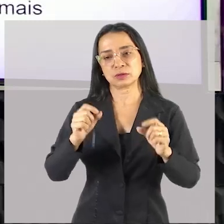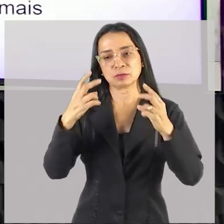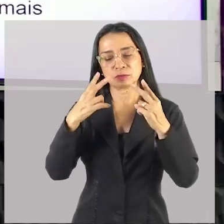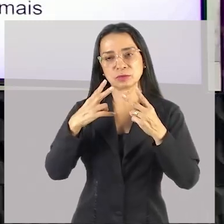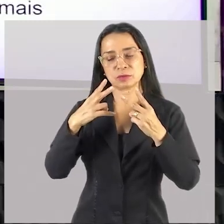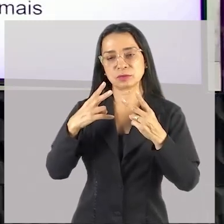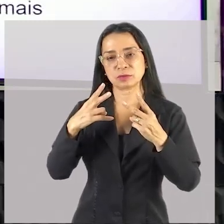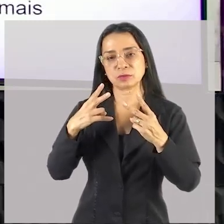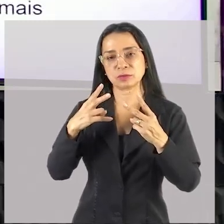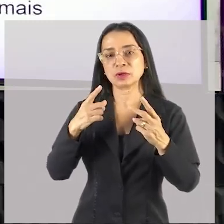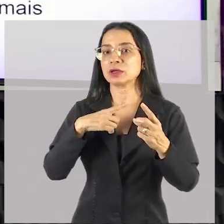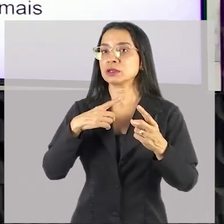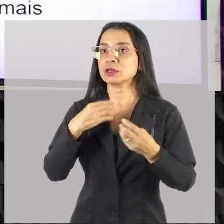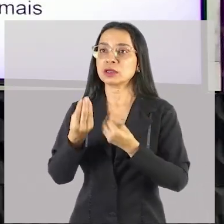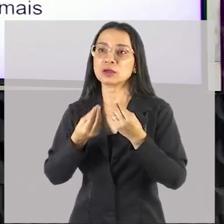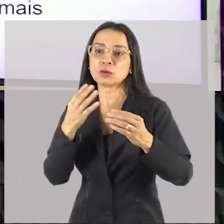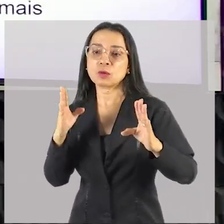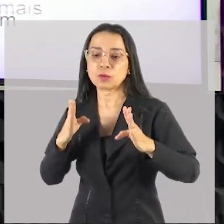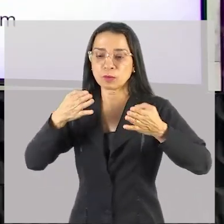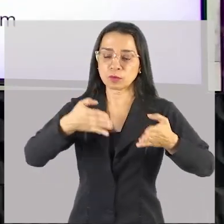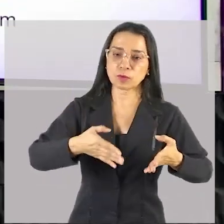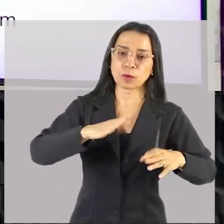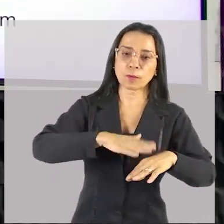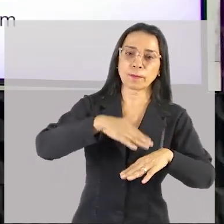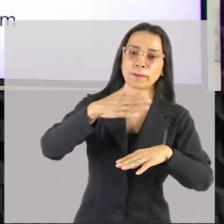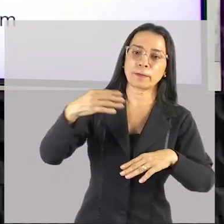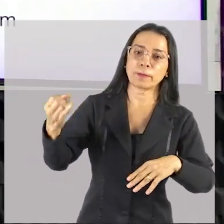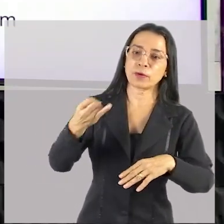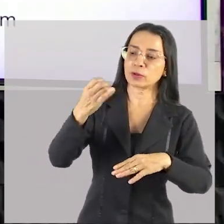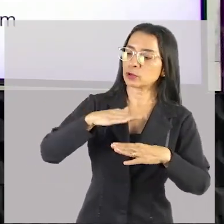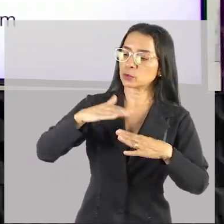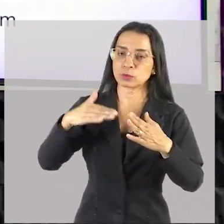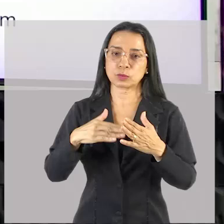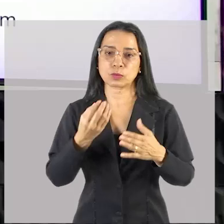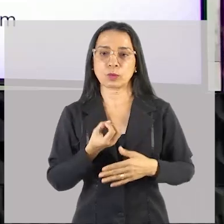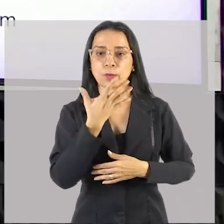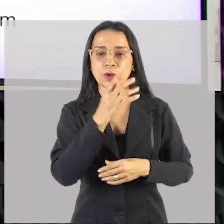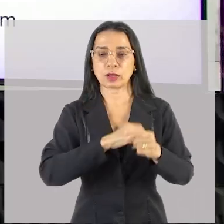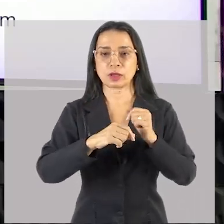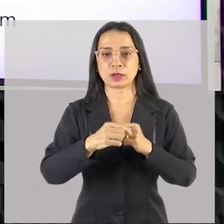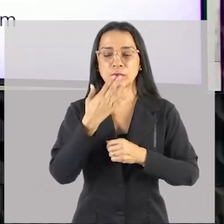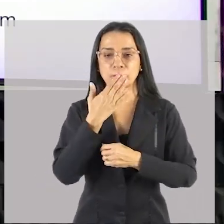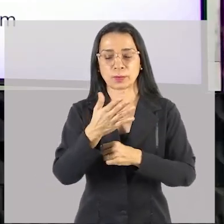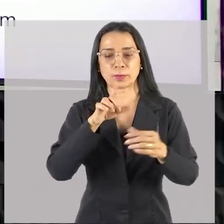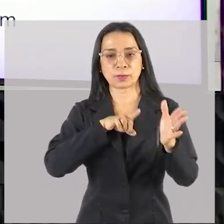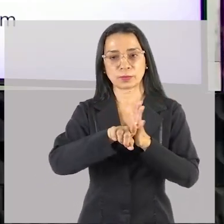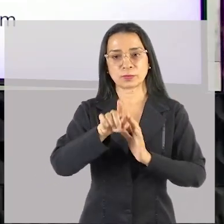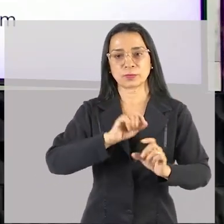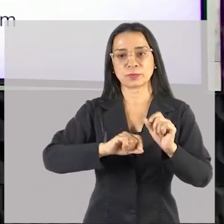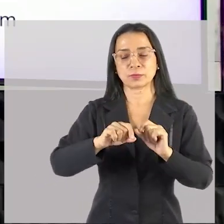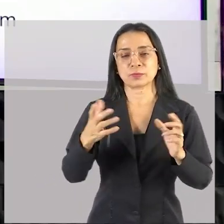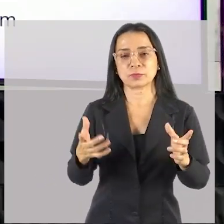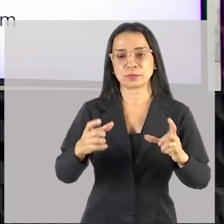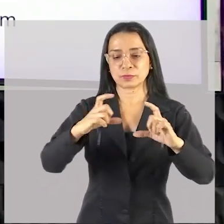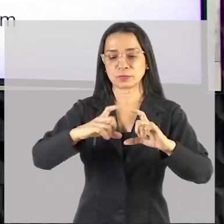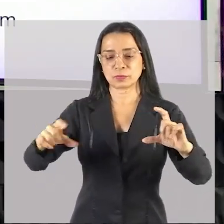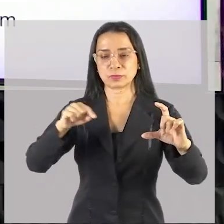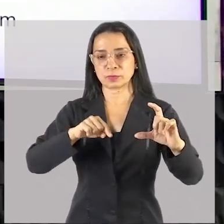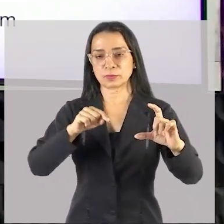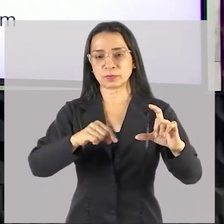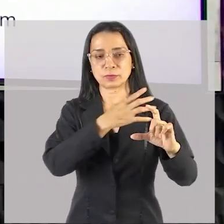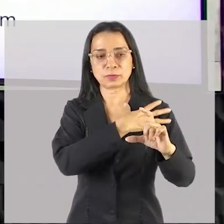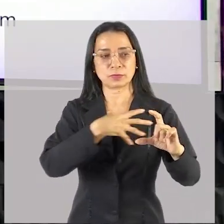E esse é o aspecto da política aristotélica. Então vamos a essa questão. A questão de número 15 é